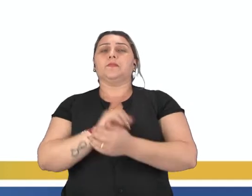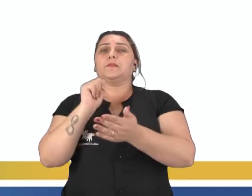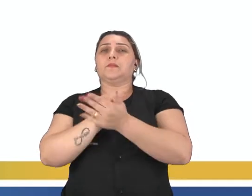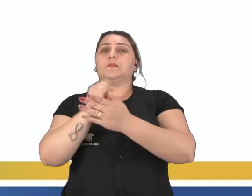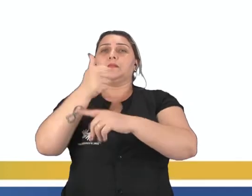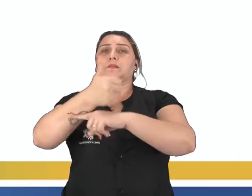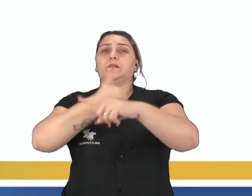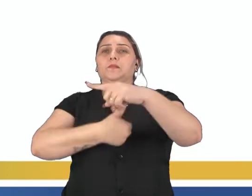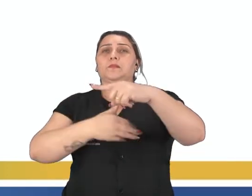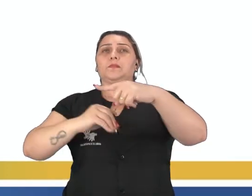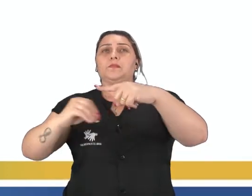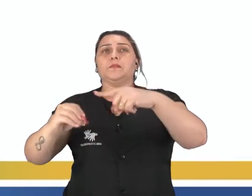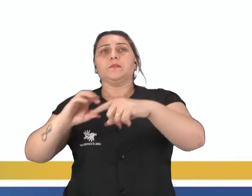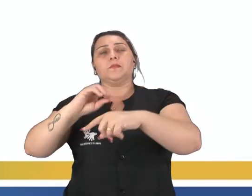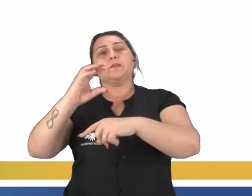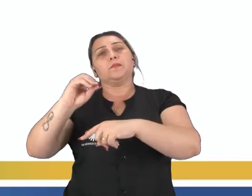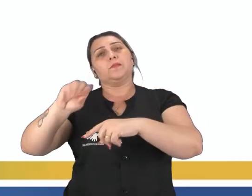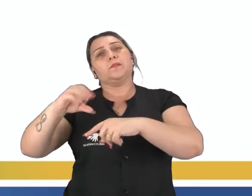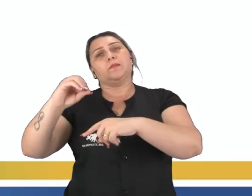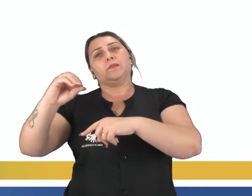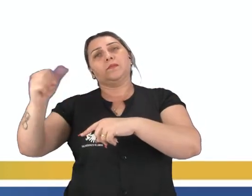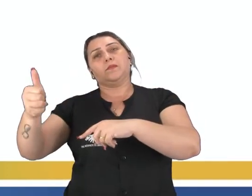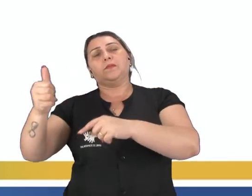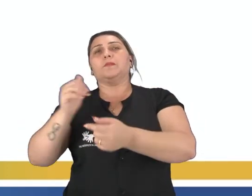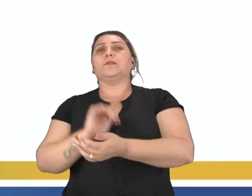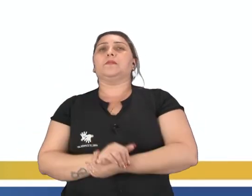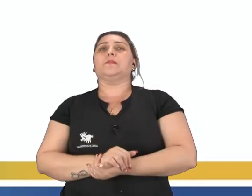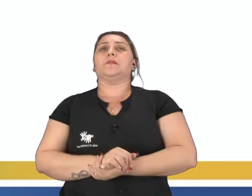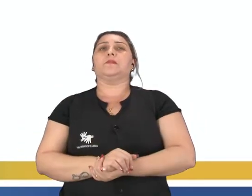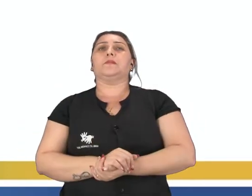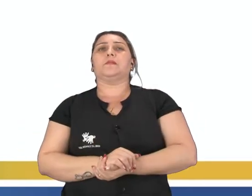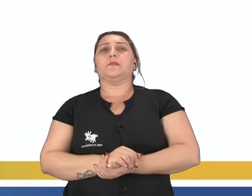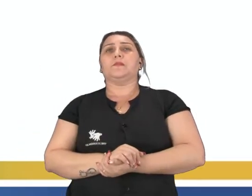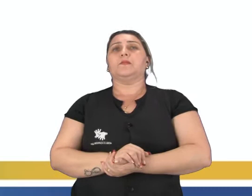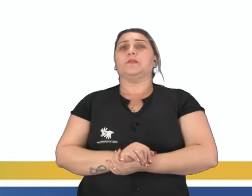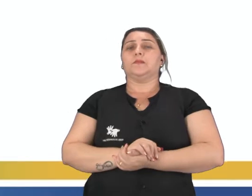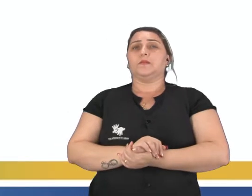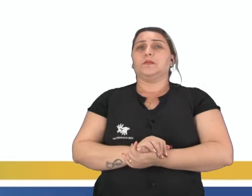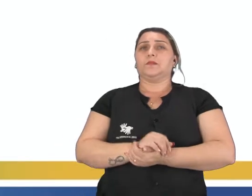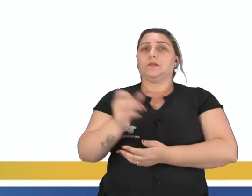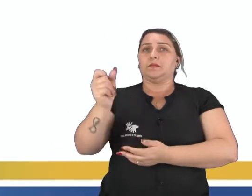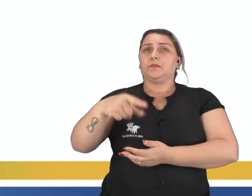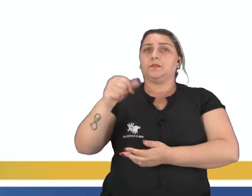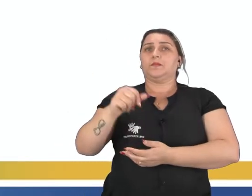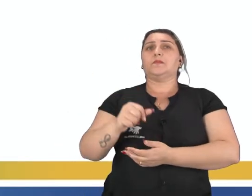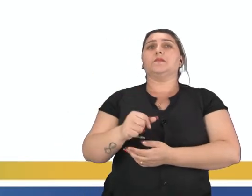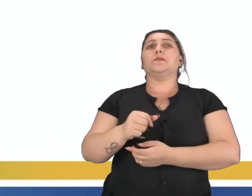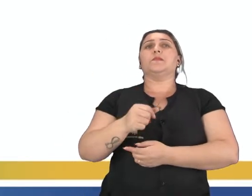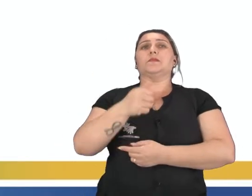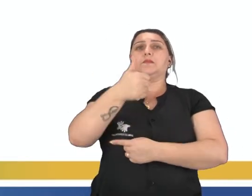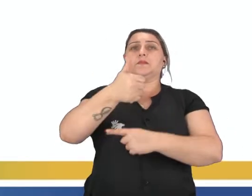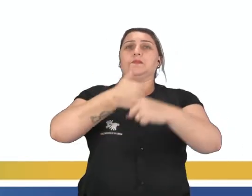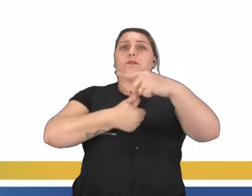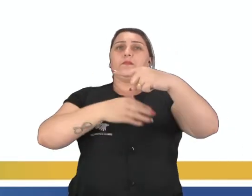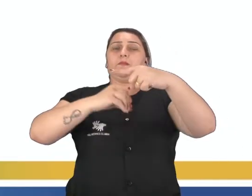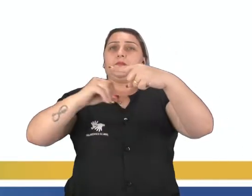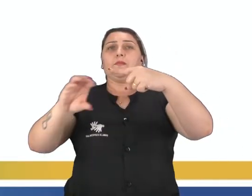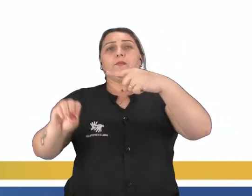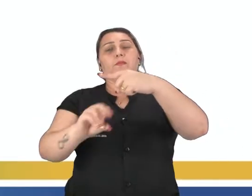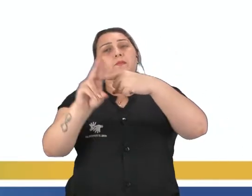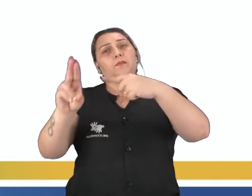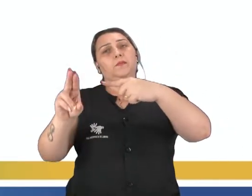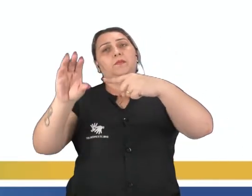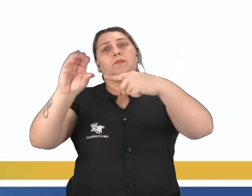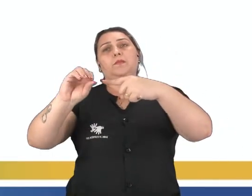escrever 1/100 ou 0,01. A parte em azul equivale a uma